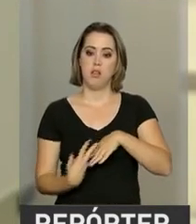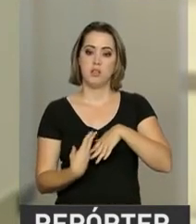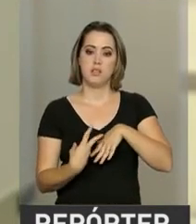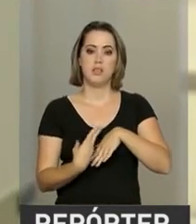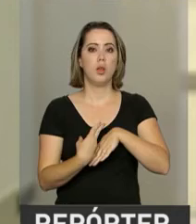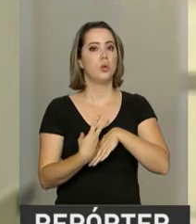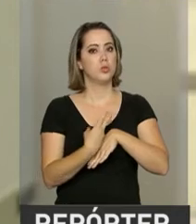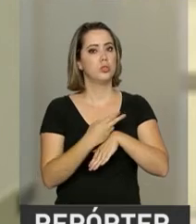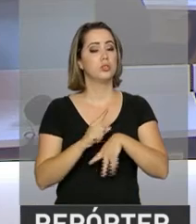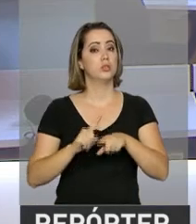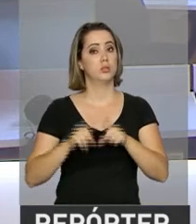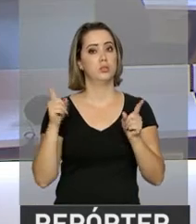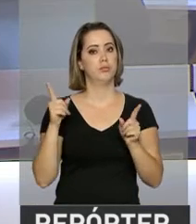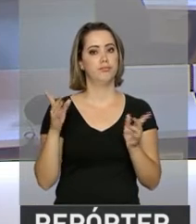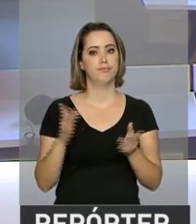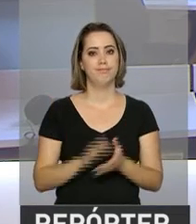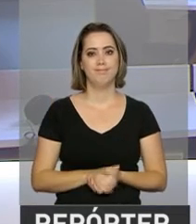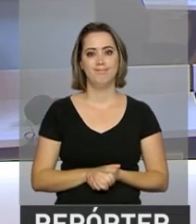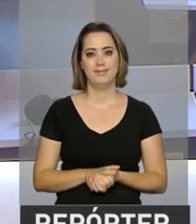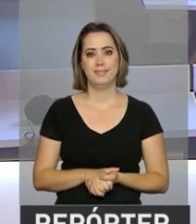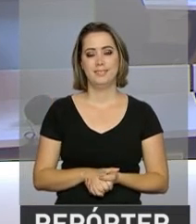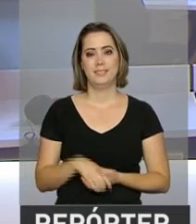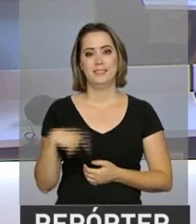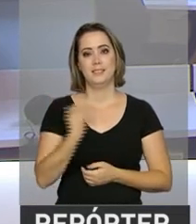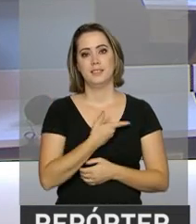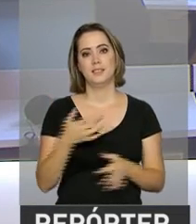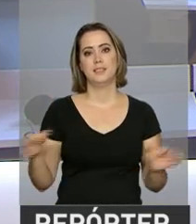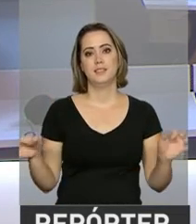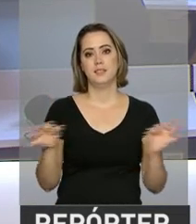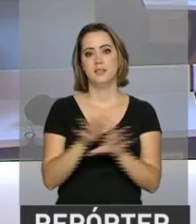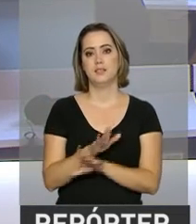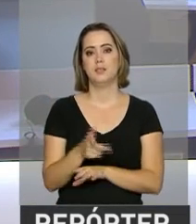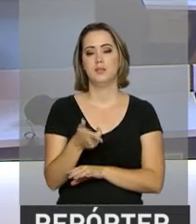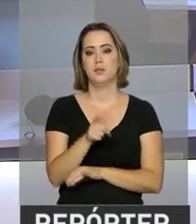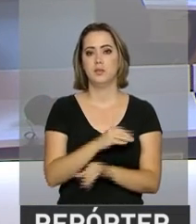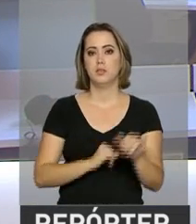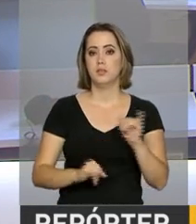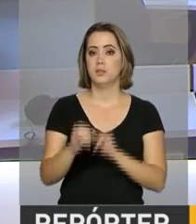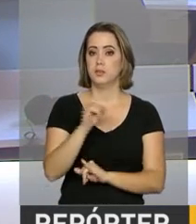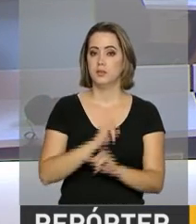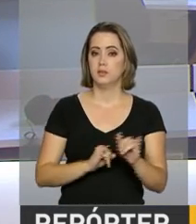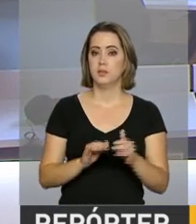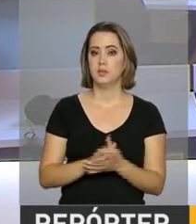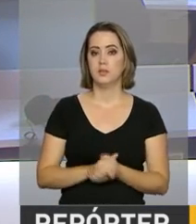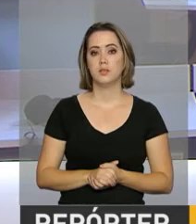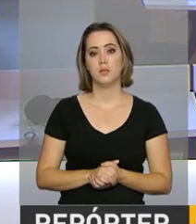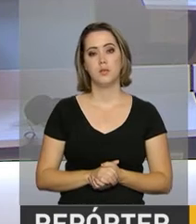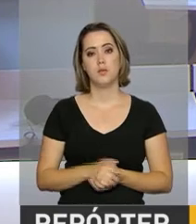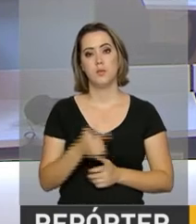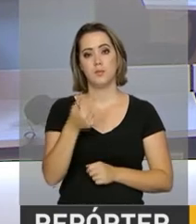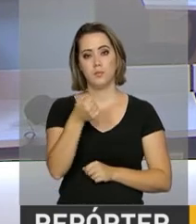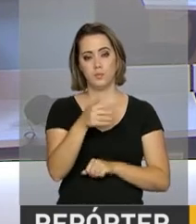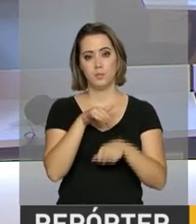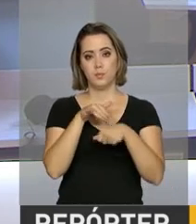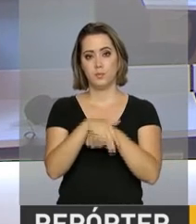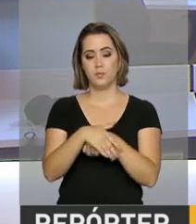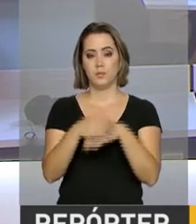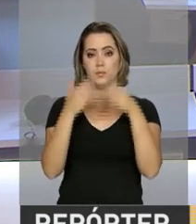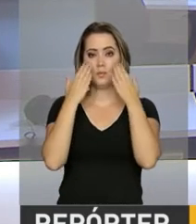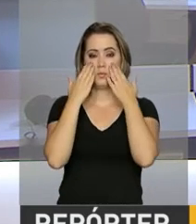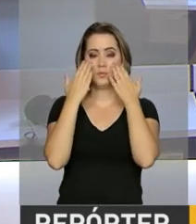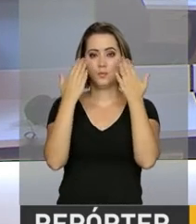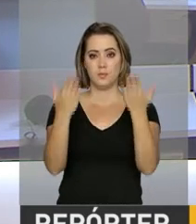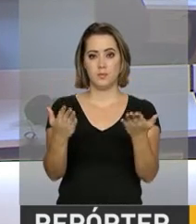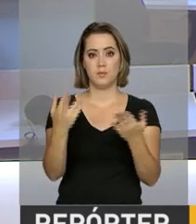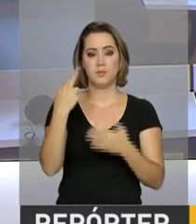da vida nós ficamos por aqui podemos voltar a qualquer momento com mais informações ou às sete da noite na